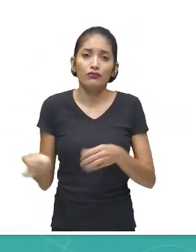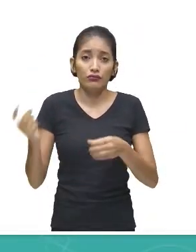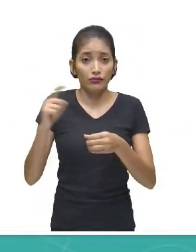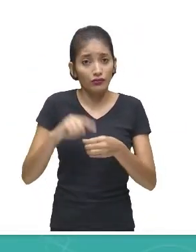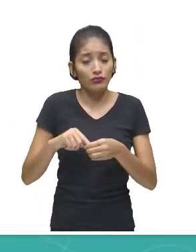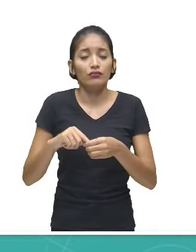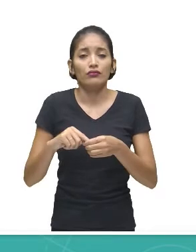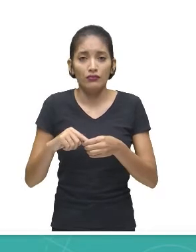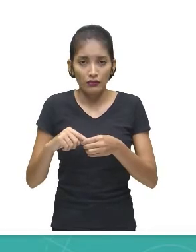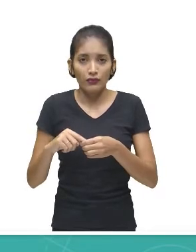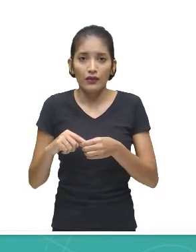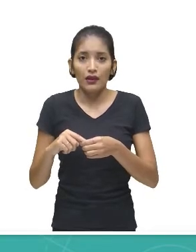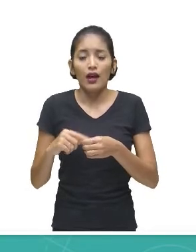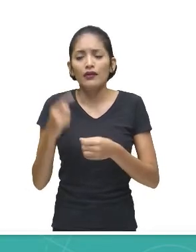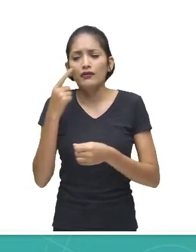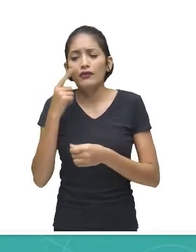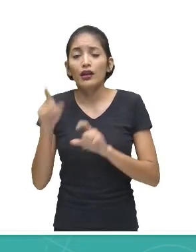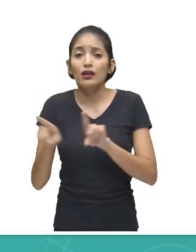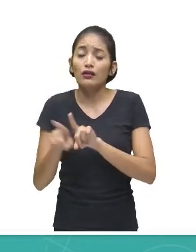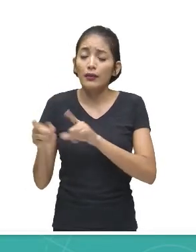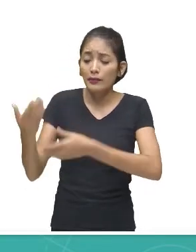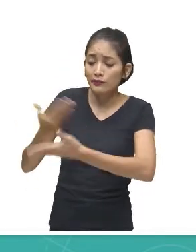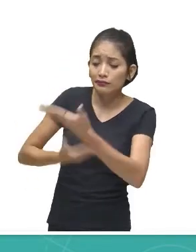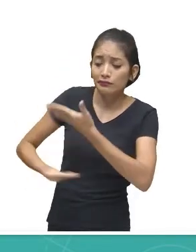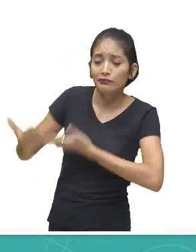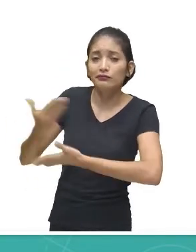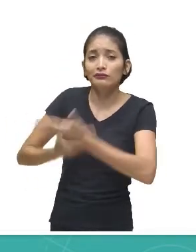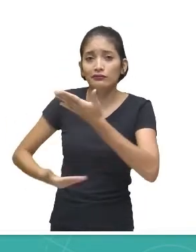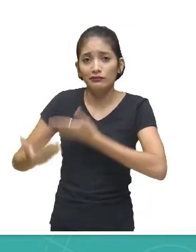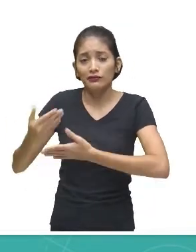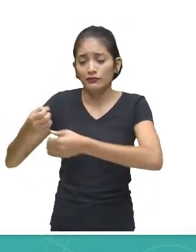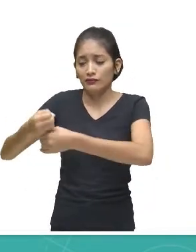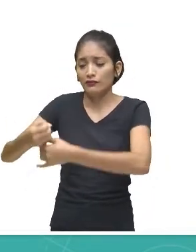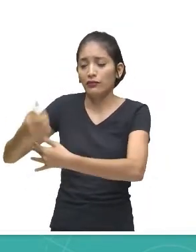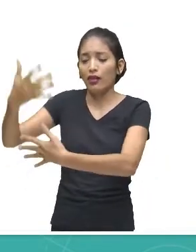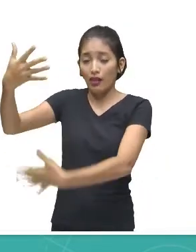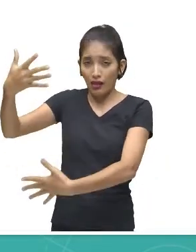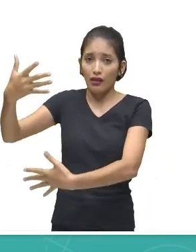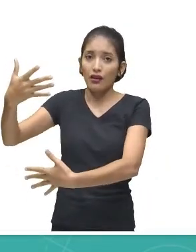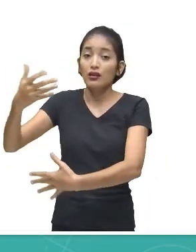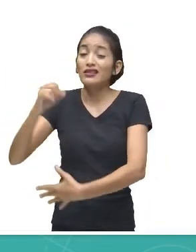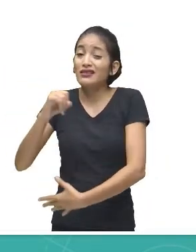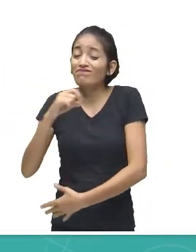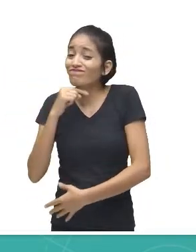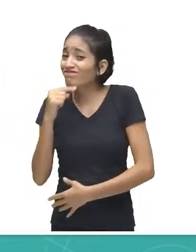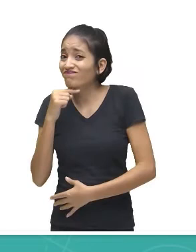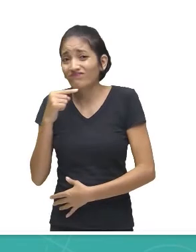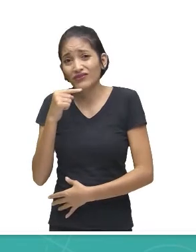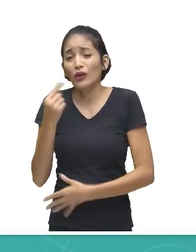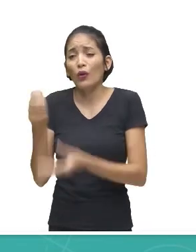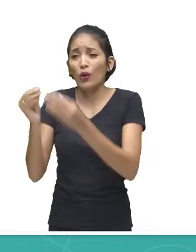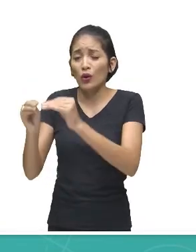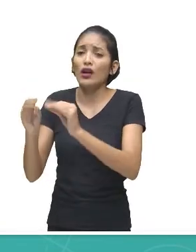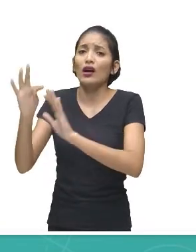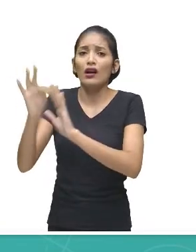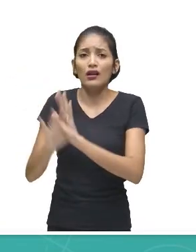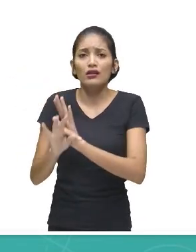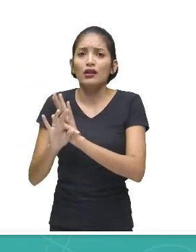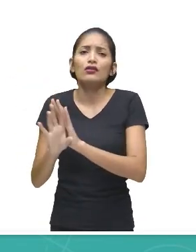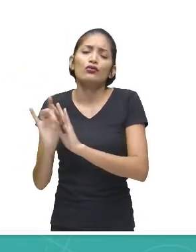com vocês. E vocês podem participar no chat, né? Se não conseguir fazer o texto todo, mas faz pelo